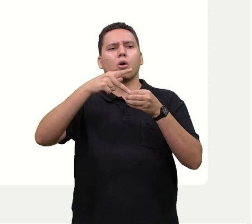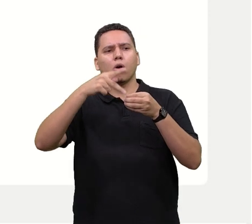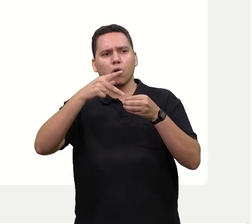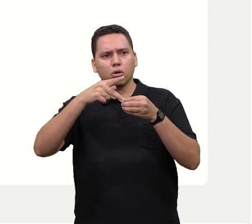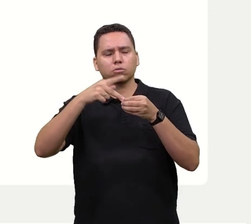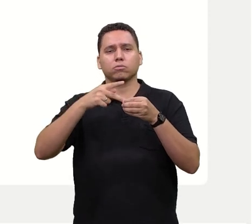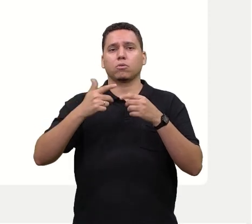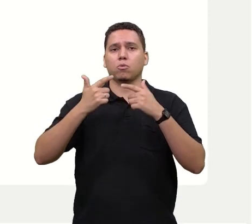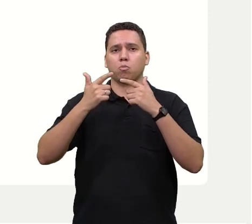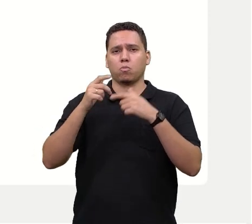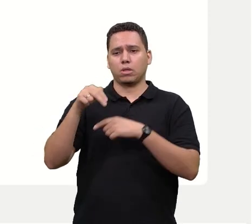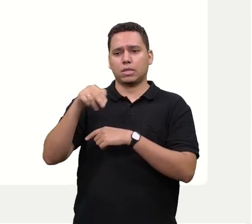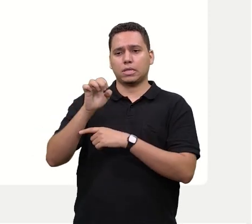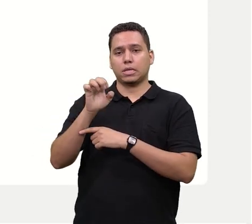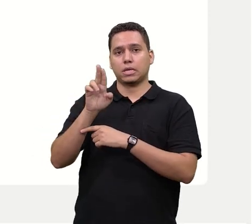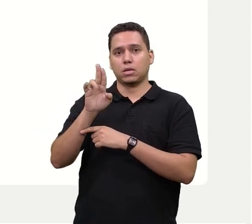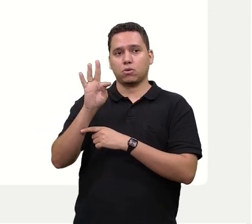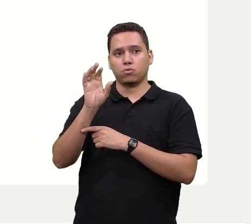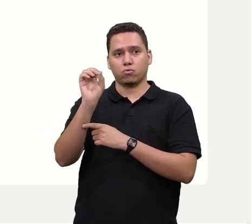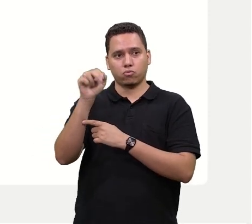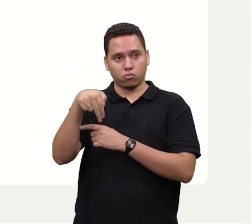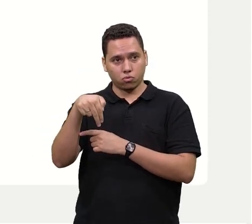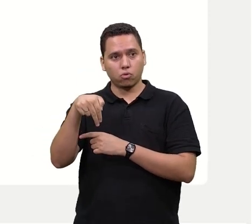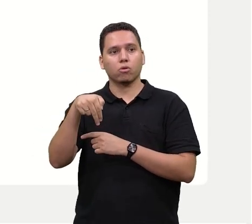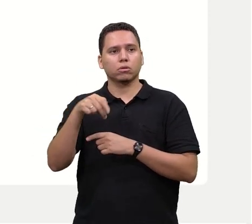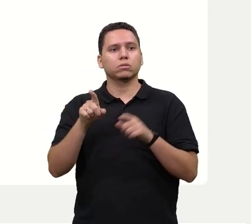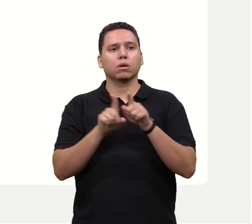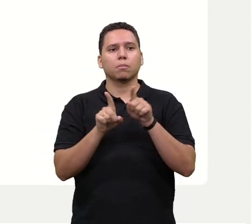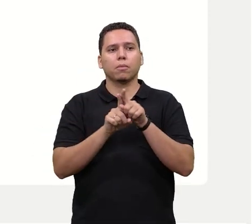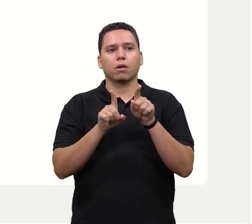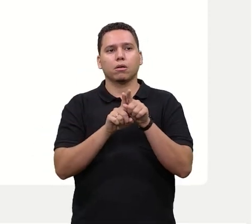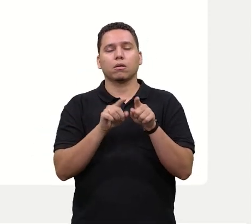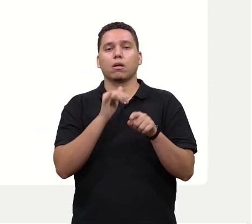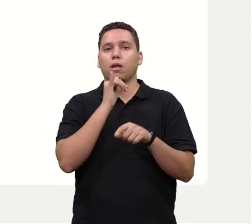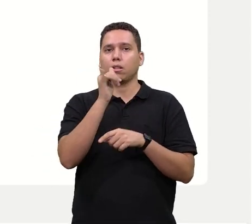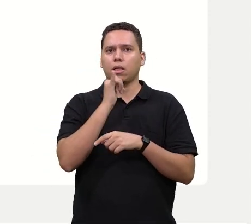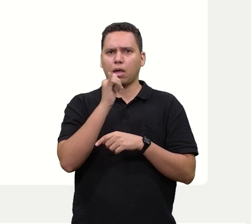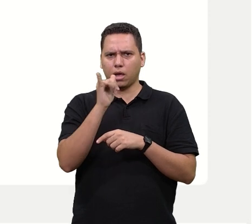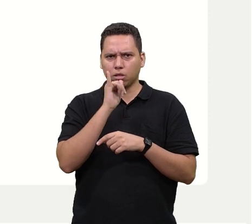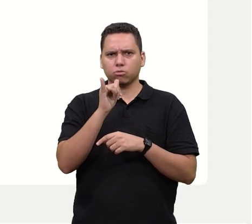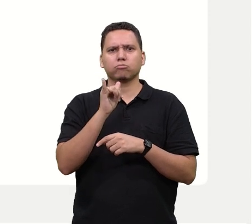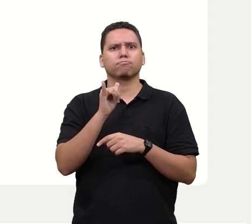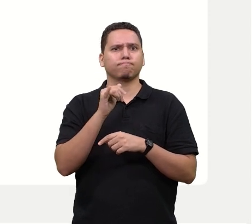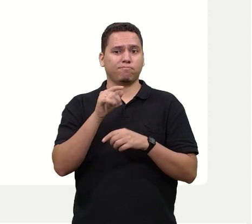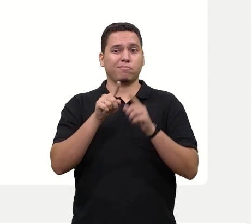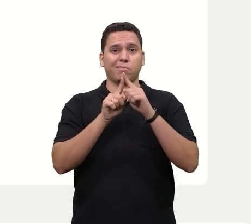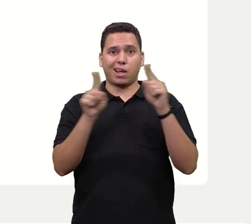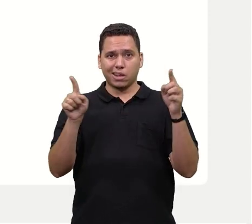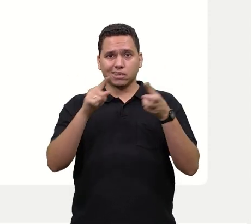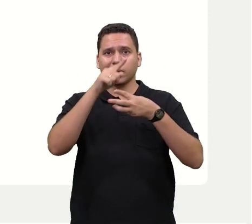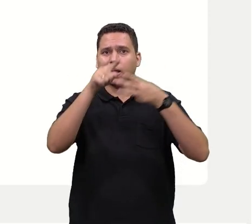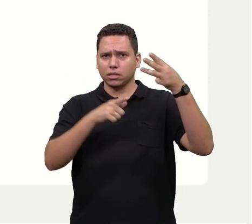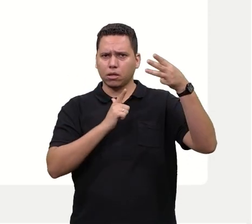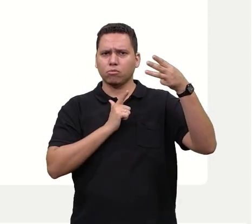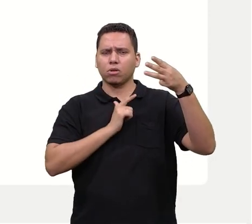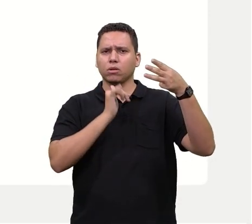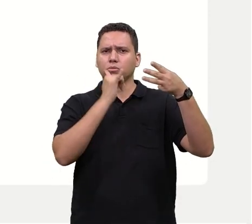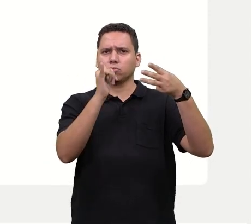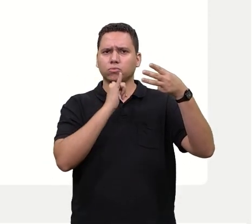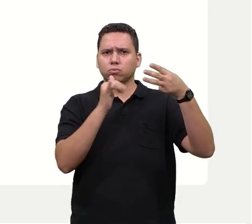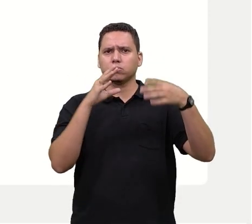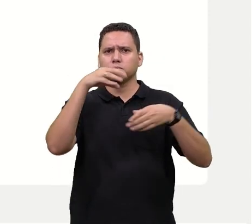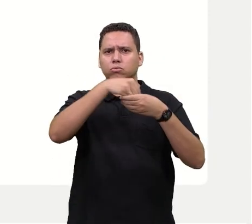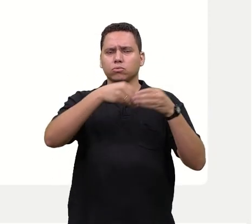átomo, enquanto o elétron está girando na eletrosfera. Tem que lembrar que cada um desses tem carga também. Lembrem, o próton descobriu-se que tem